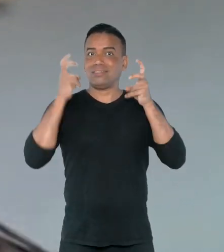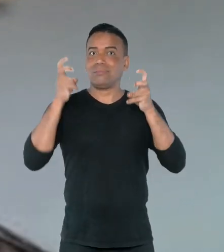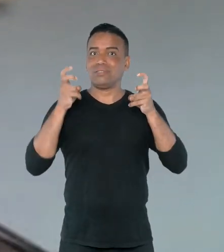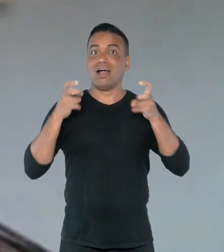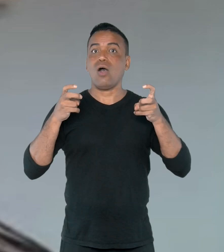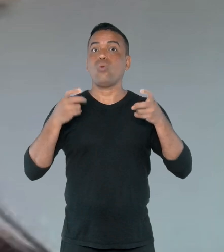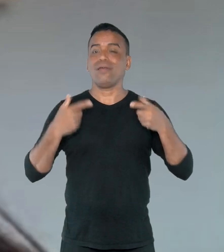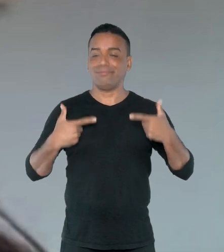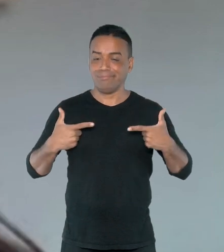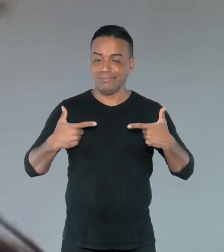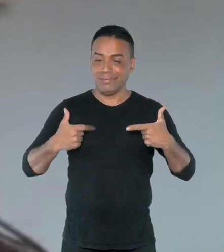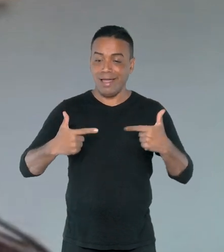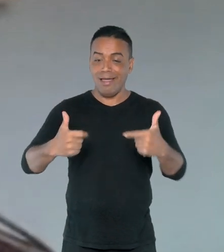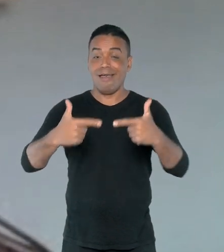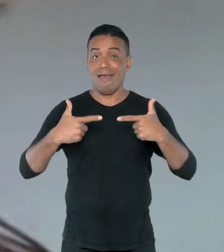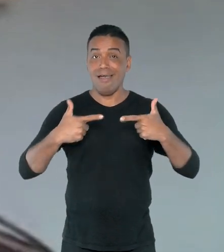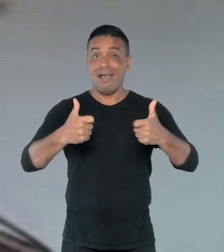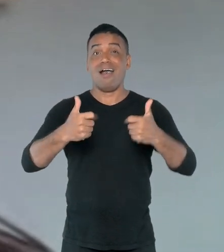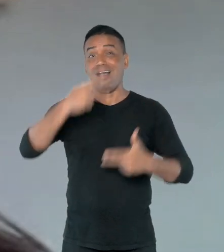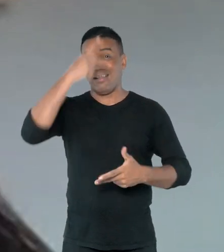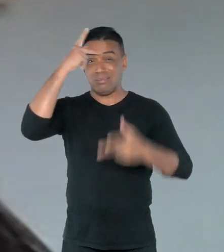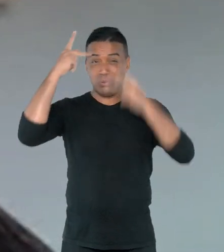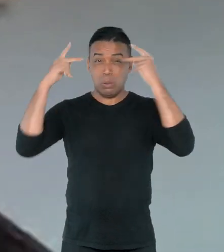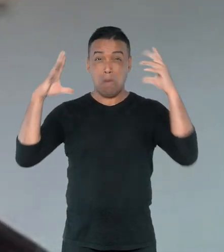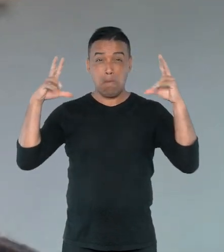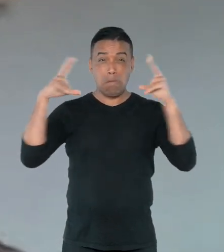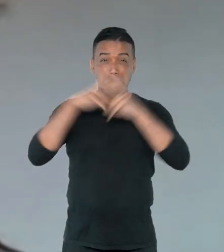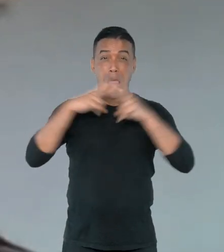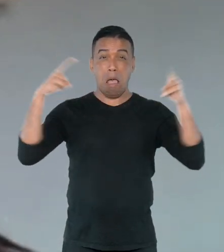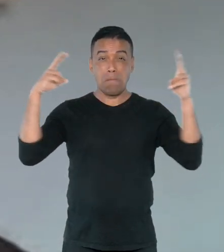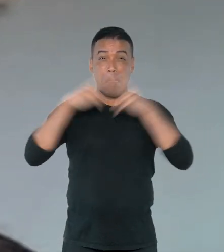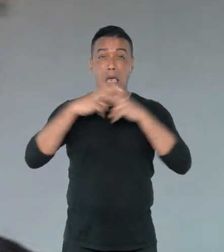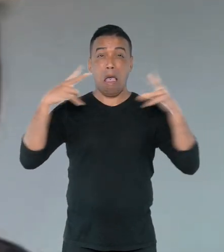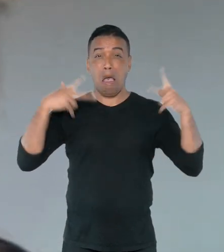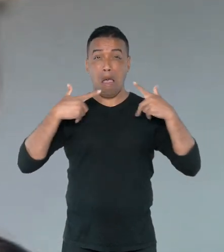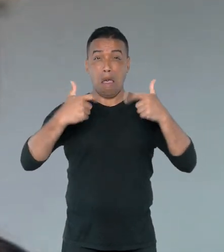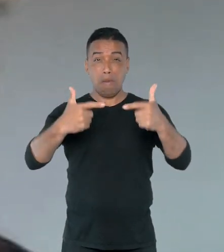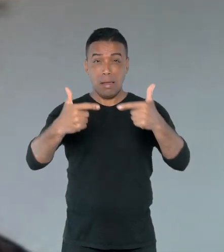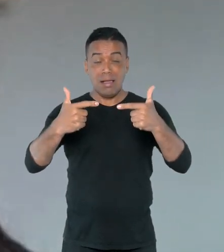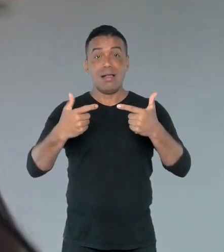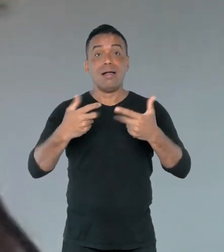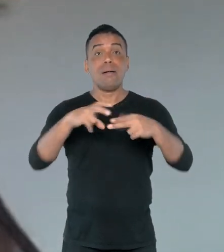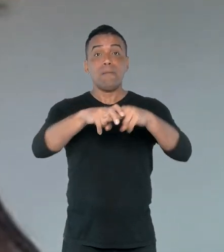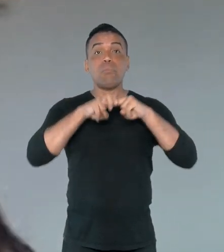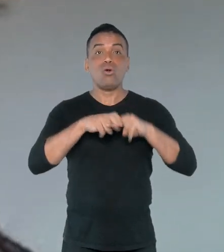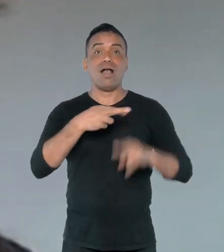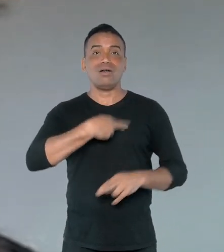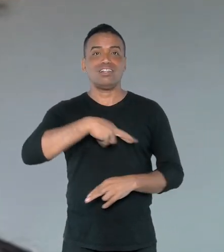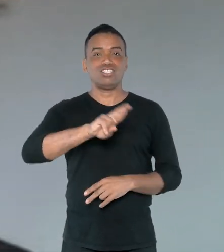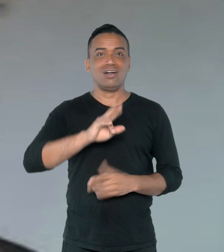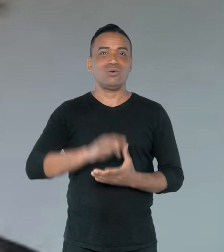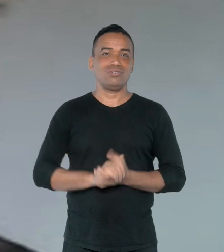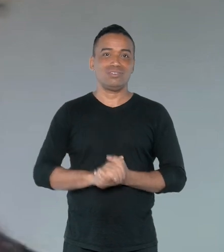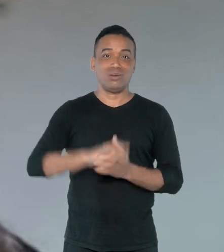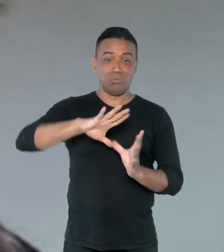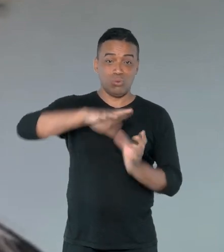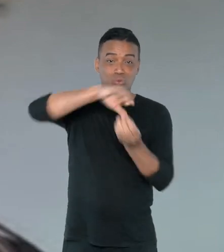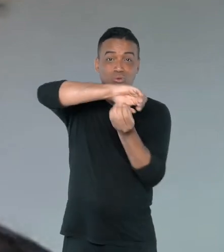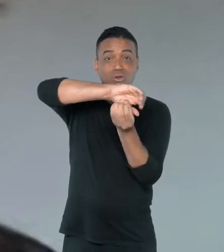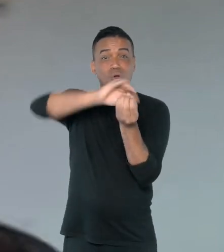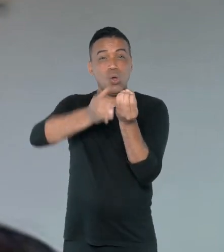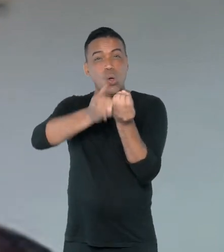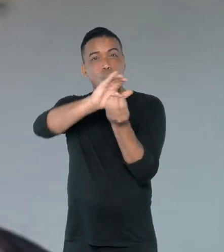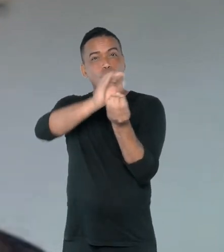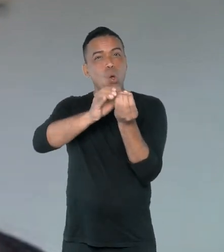das guerras, as pessoas brigando por causa de religião, né? No Oriente Médio a gente tem isso tão